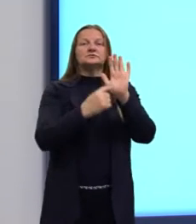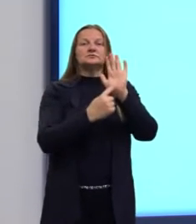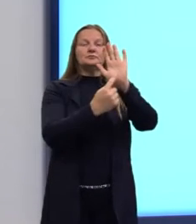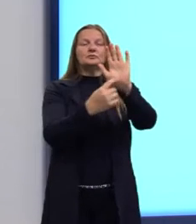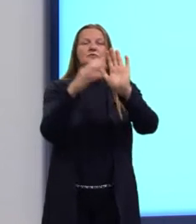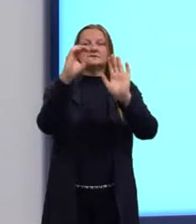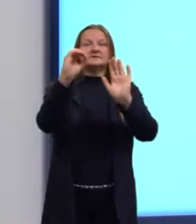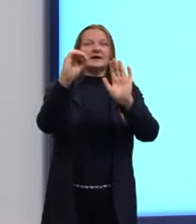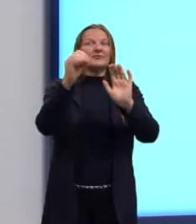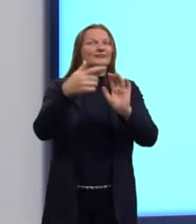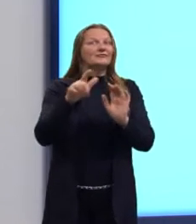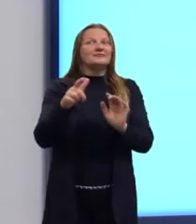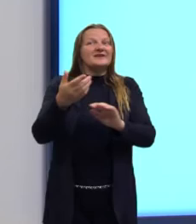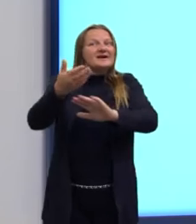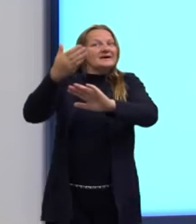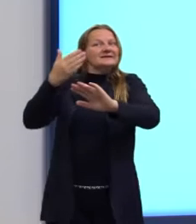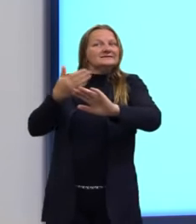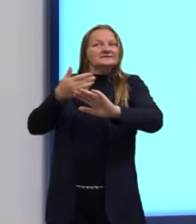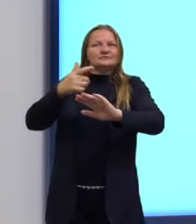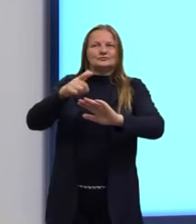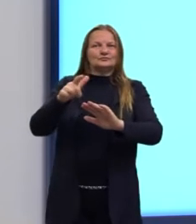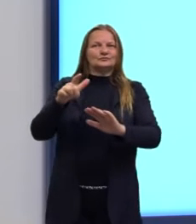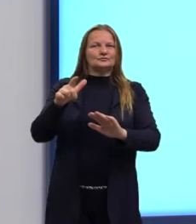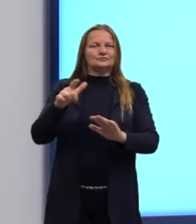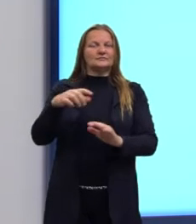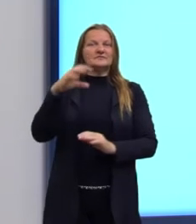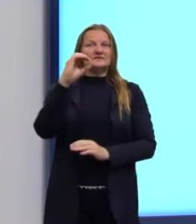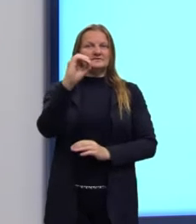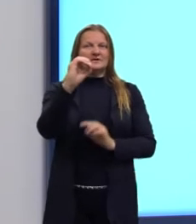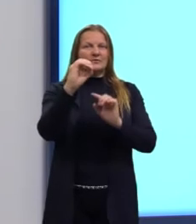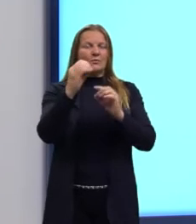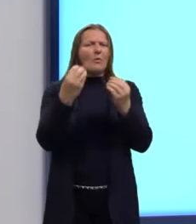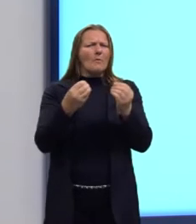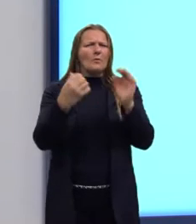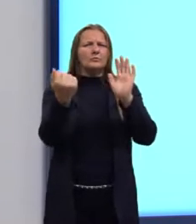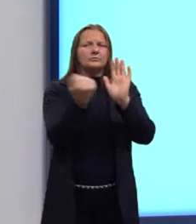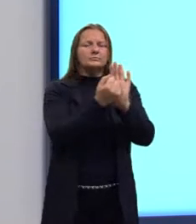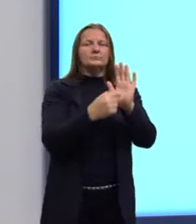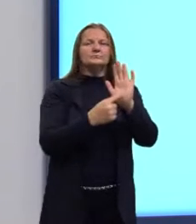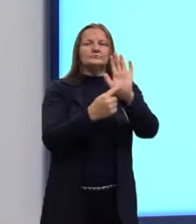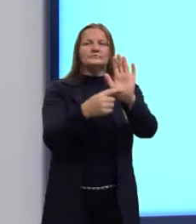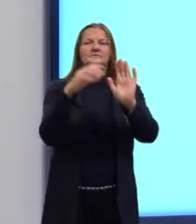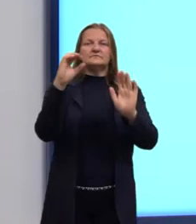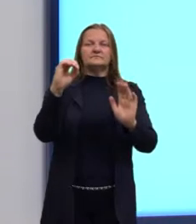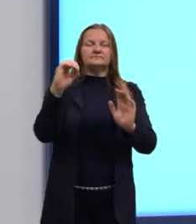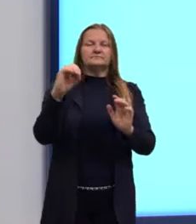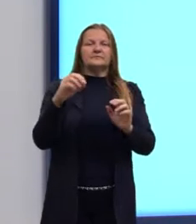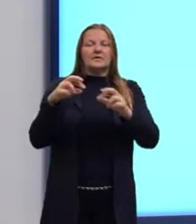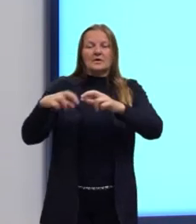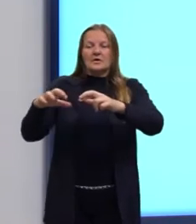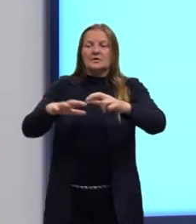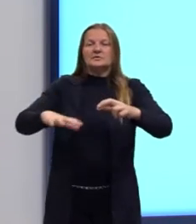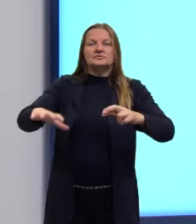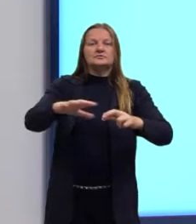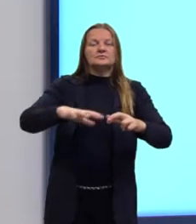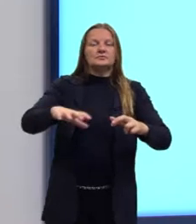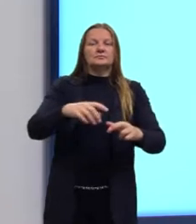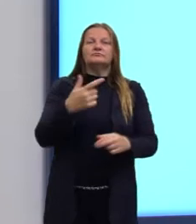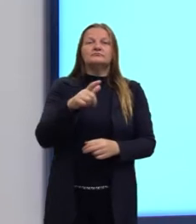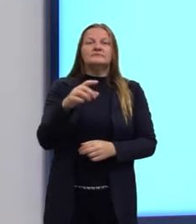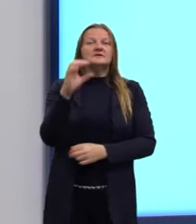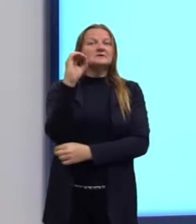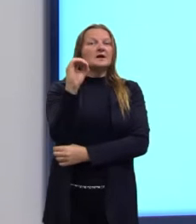Porque até então né no sistema de numeração que eram utilizados regiões a gente não precisava